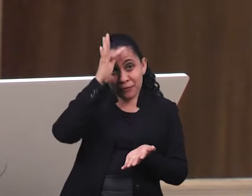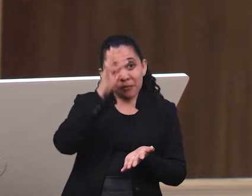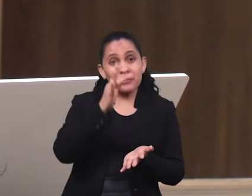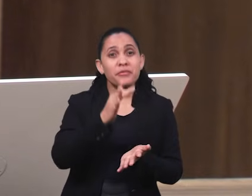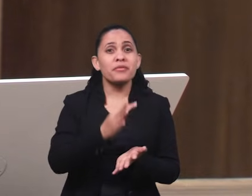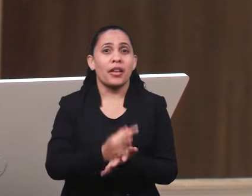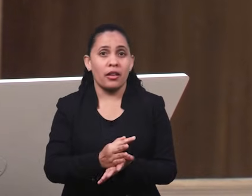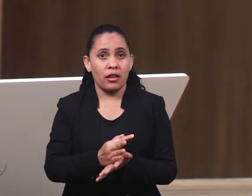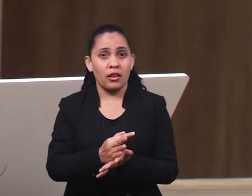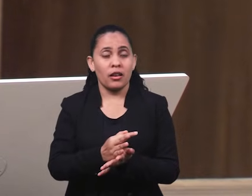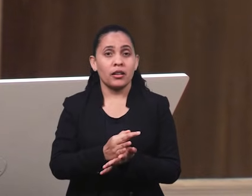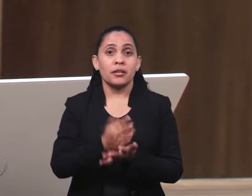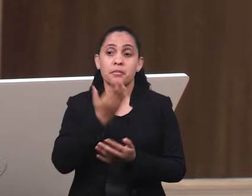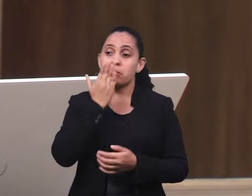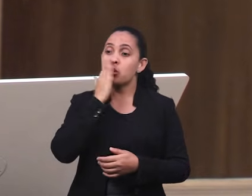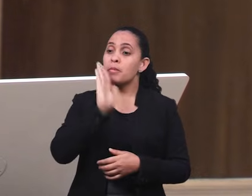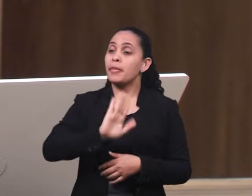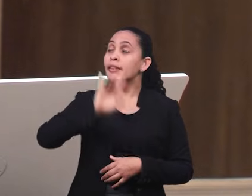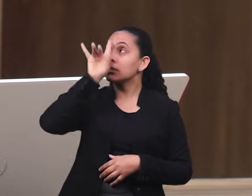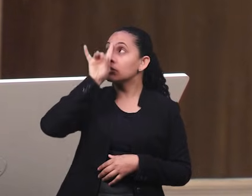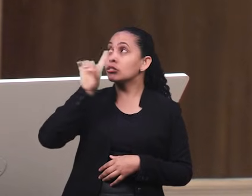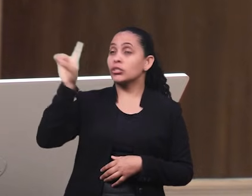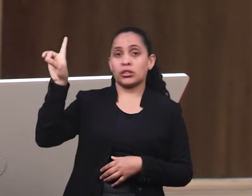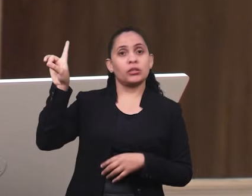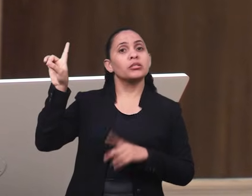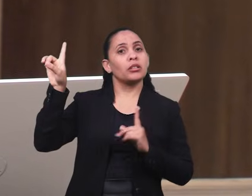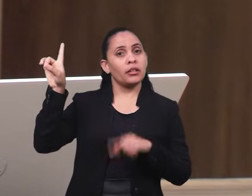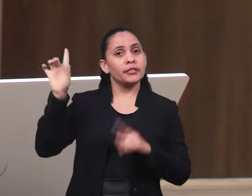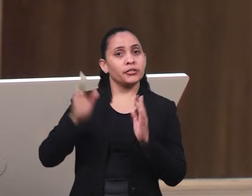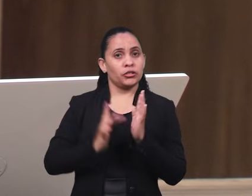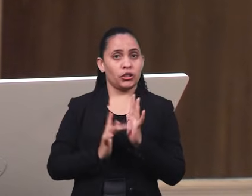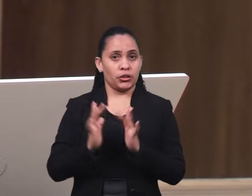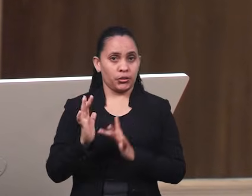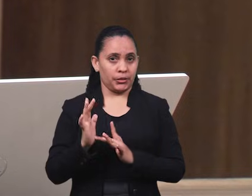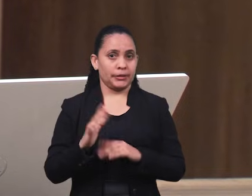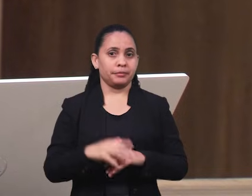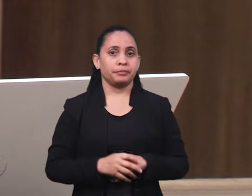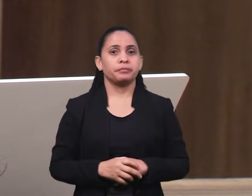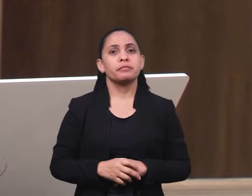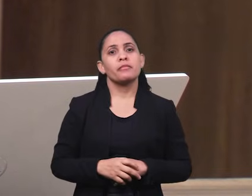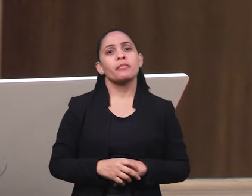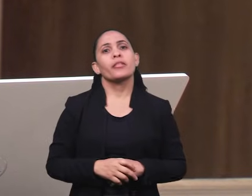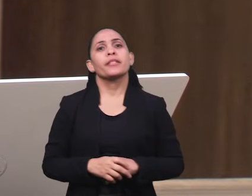fé na promessa de Deus, né? Em Jesus, né?